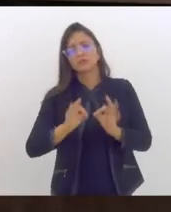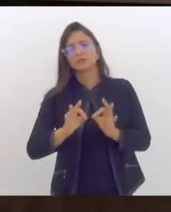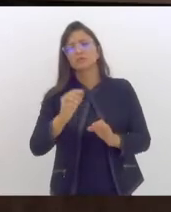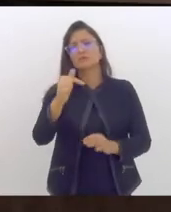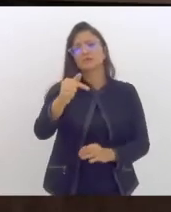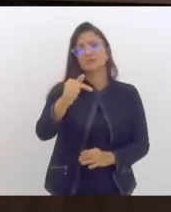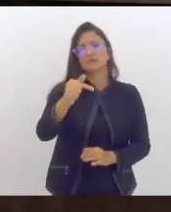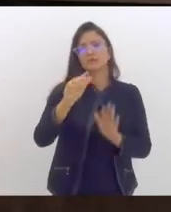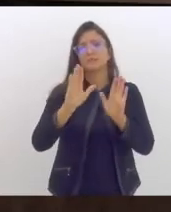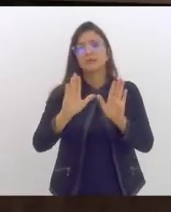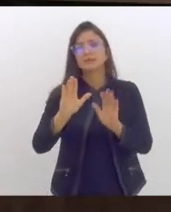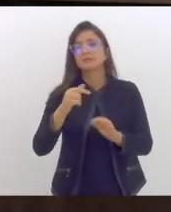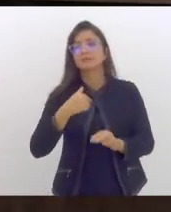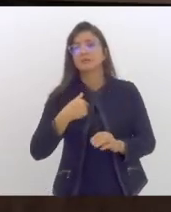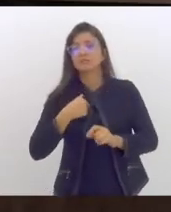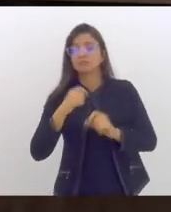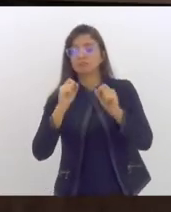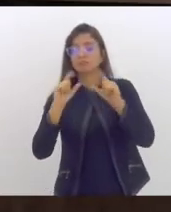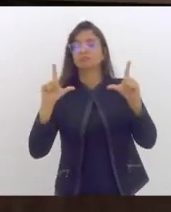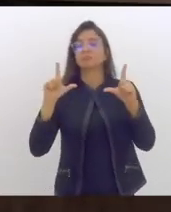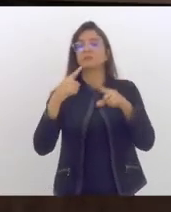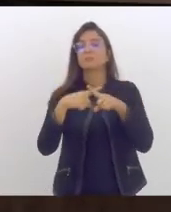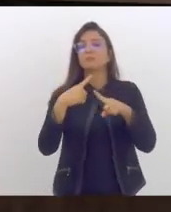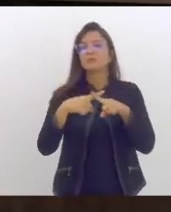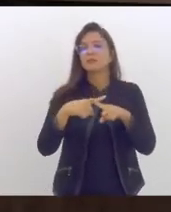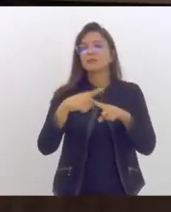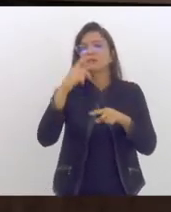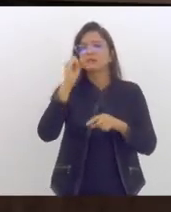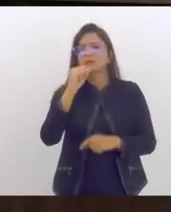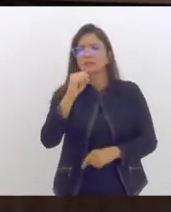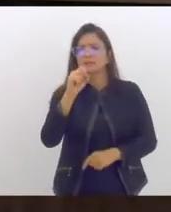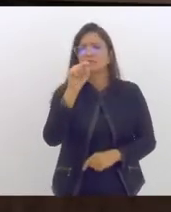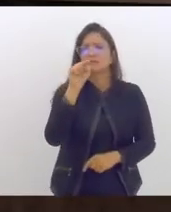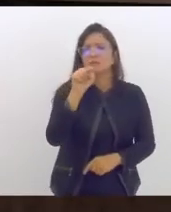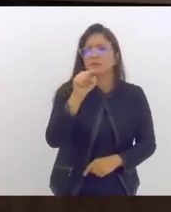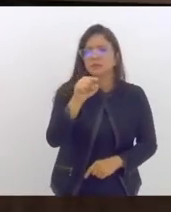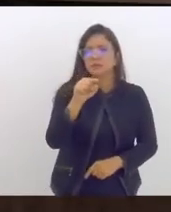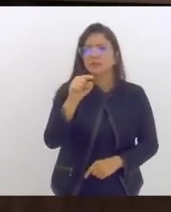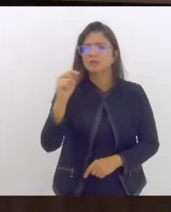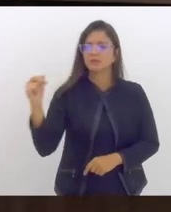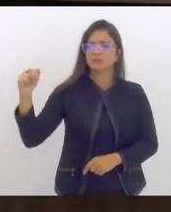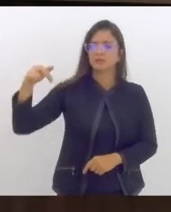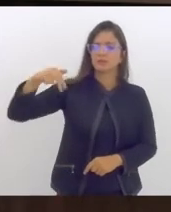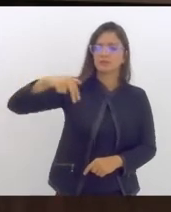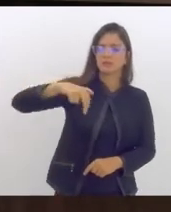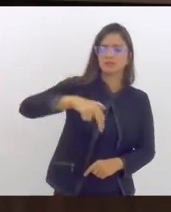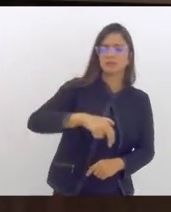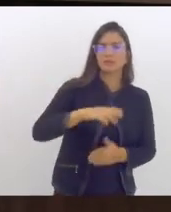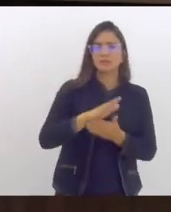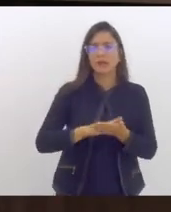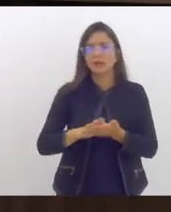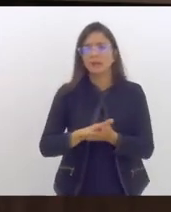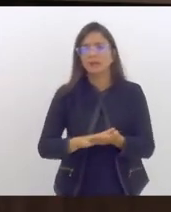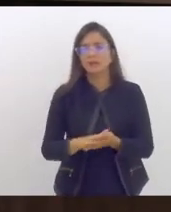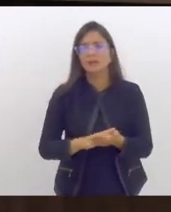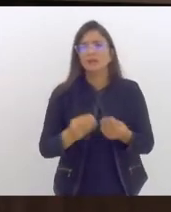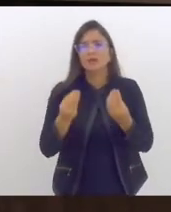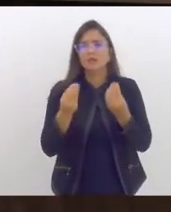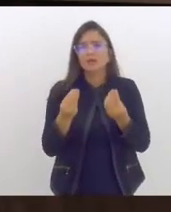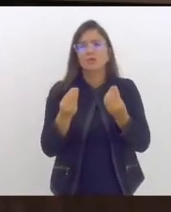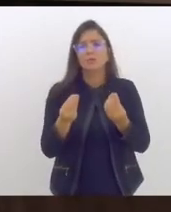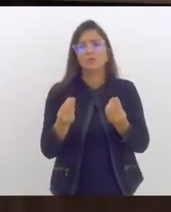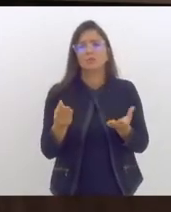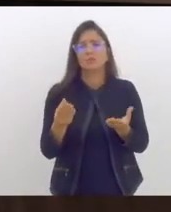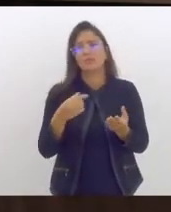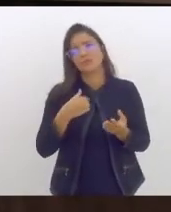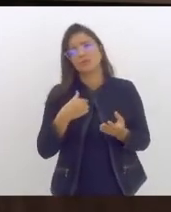porque se Vossa Excelência não tivesse a diligência de descer, eu ia. Claro,